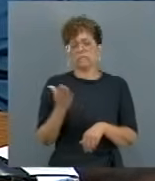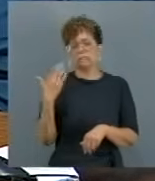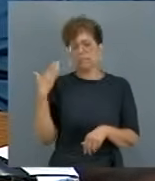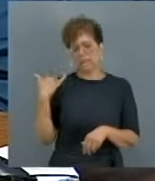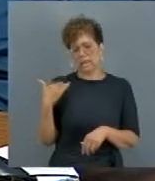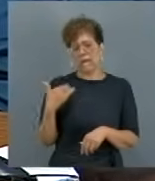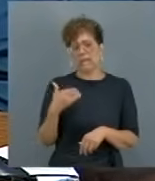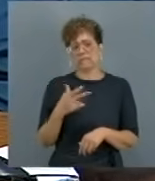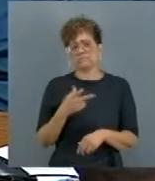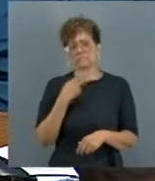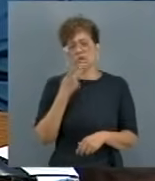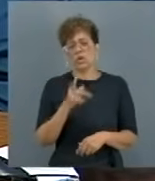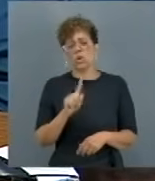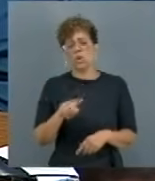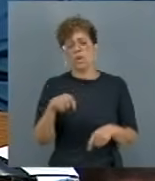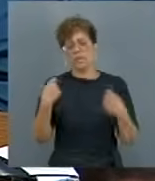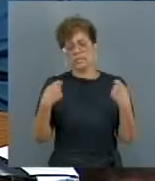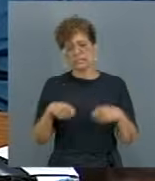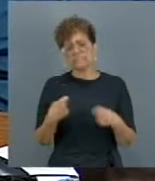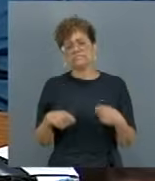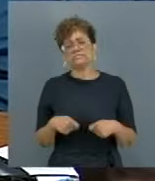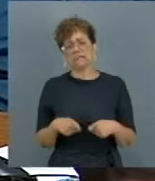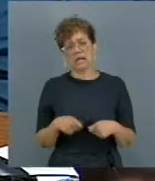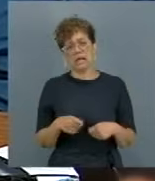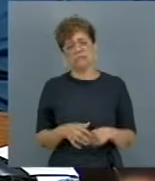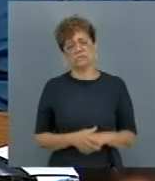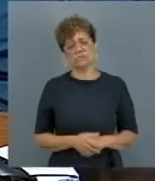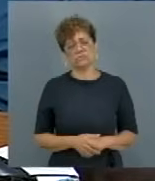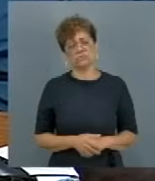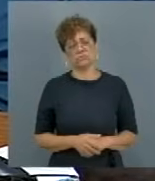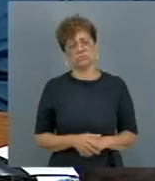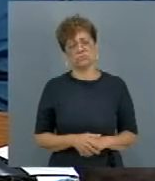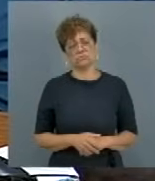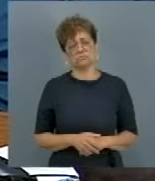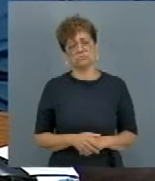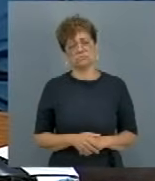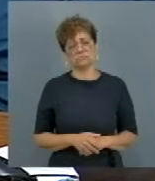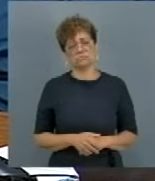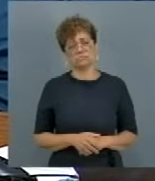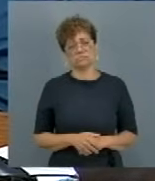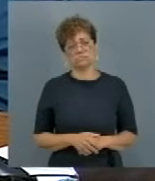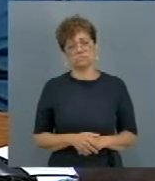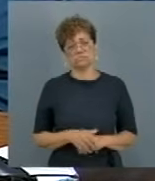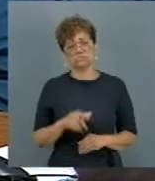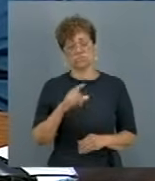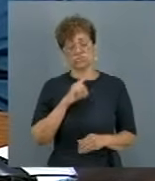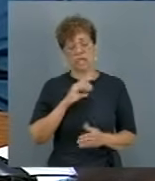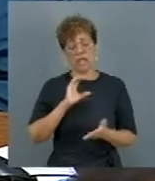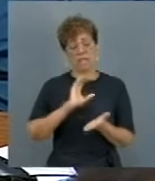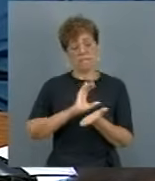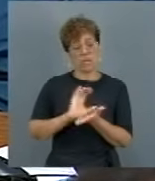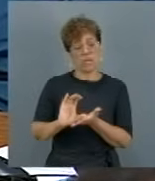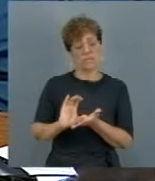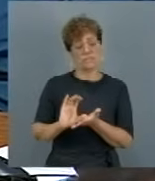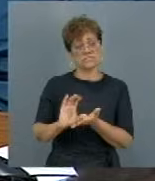definiu que há necessidade de se remunerar os trabalhadores do Judiciário